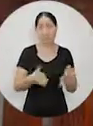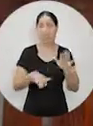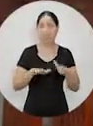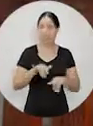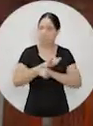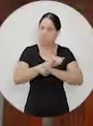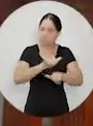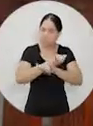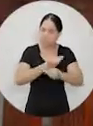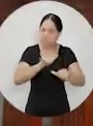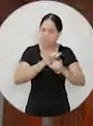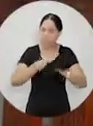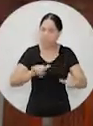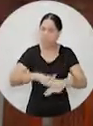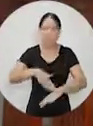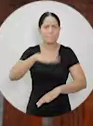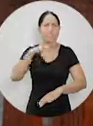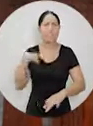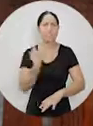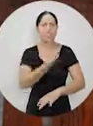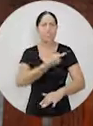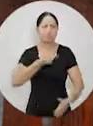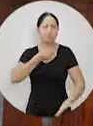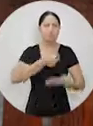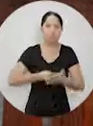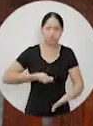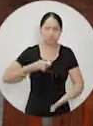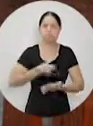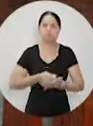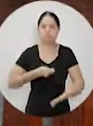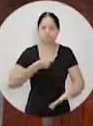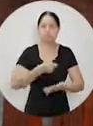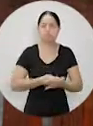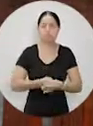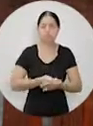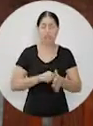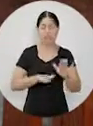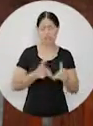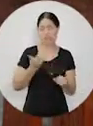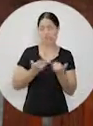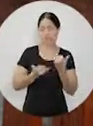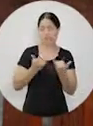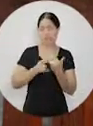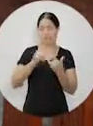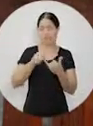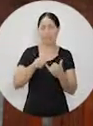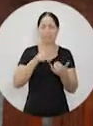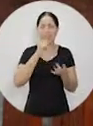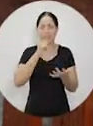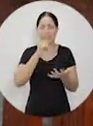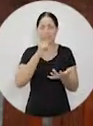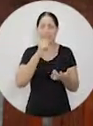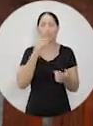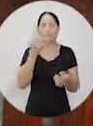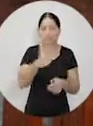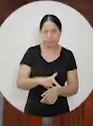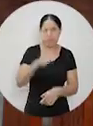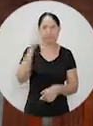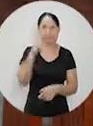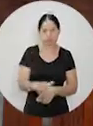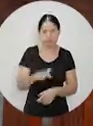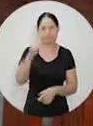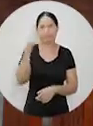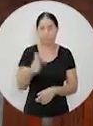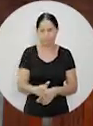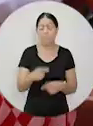educação midiática tiver, quanto mais nós batermos na mesma tecla, às vezes parece que é um trabalho de enxugar gelo, mas isso é